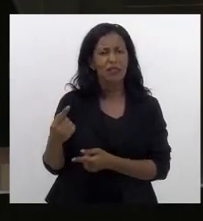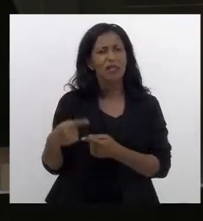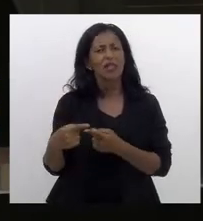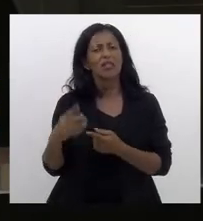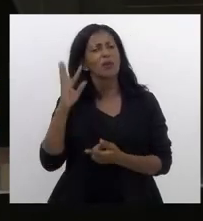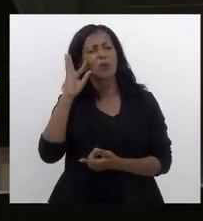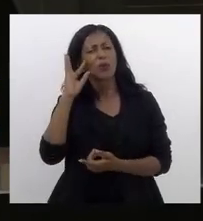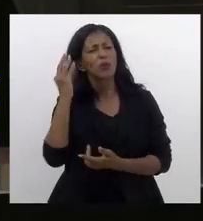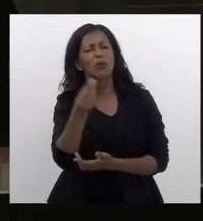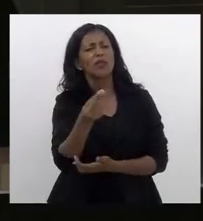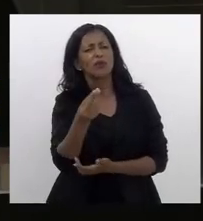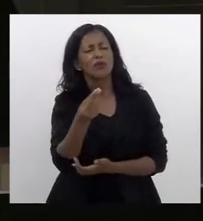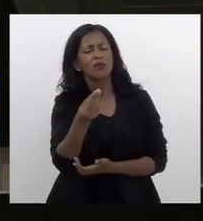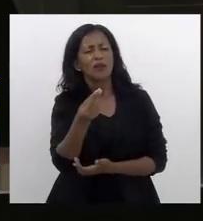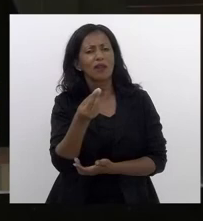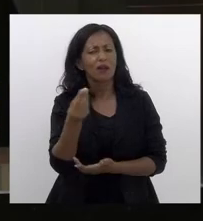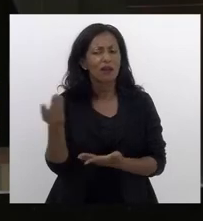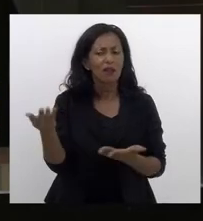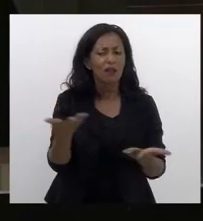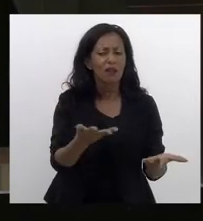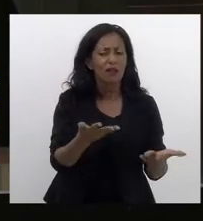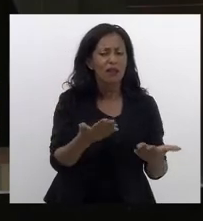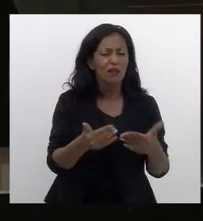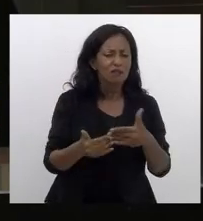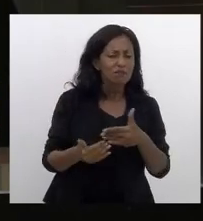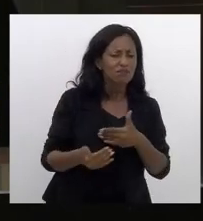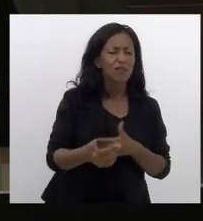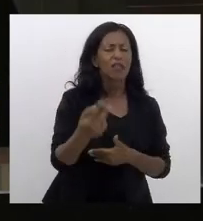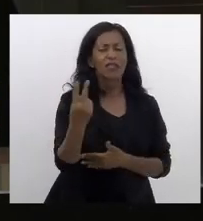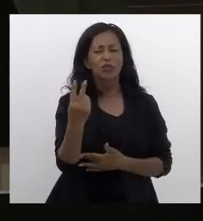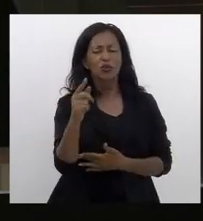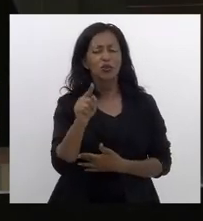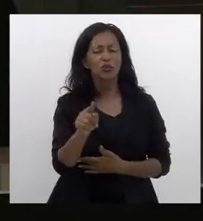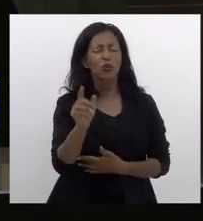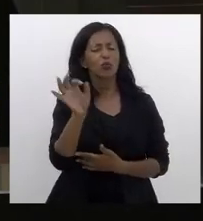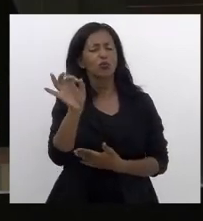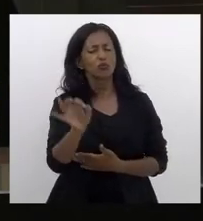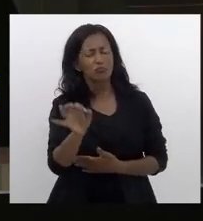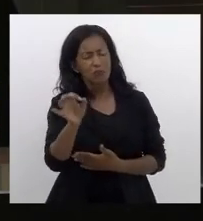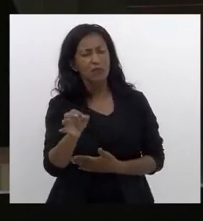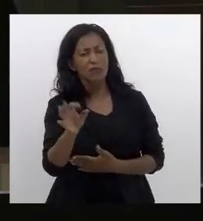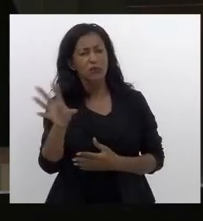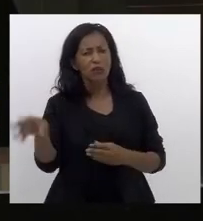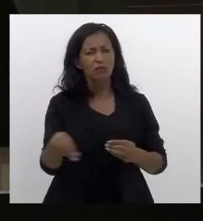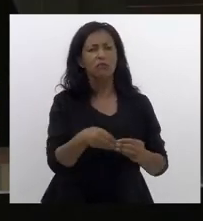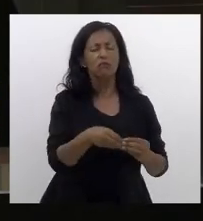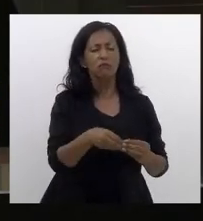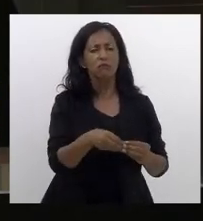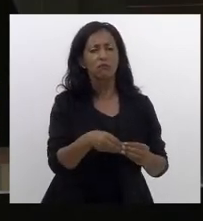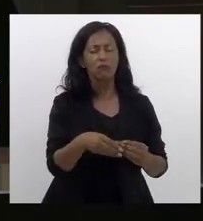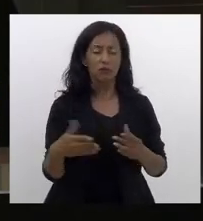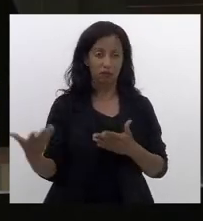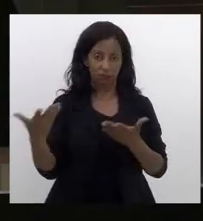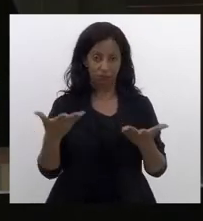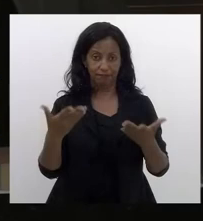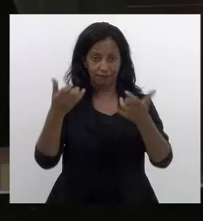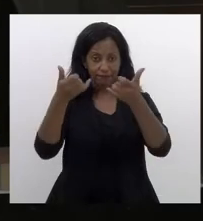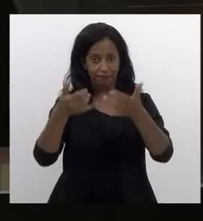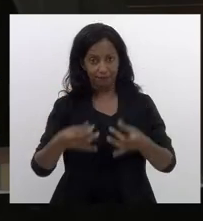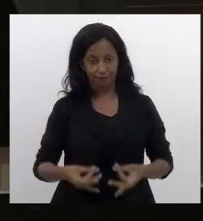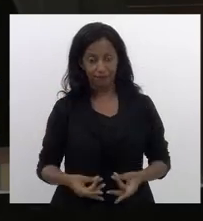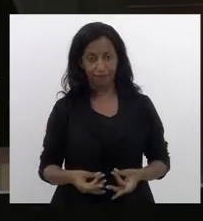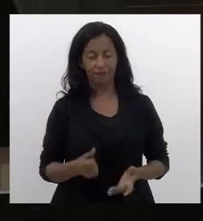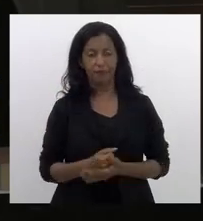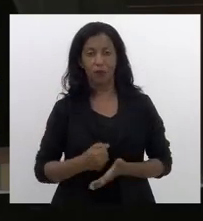de uma vez e postergar esses 2 pontos percentuais? Quero dizer